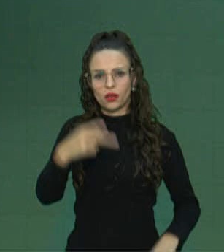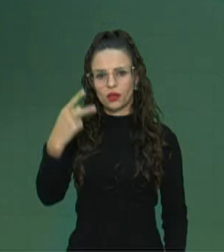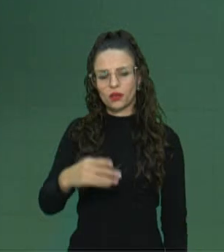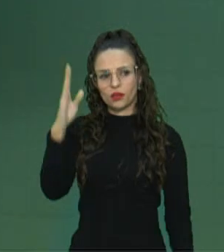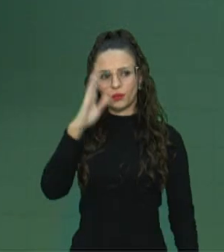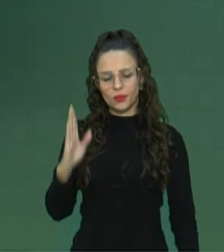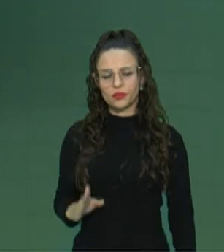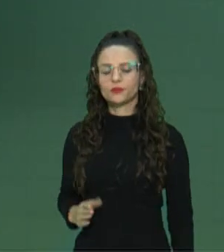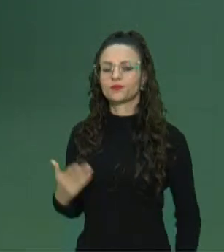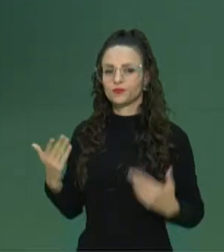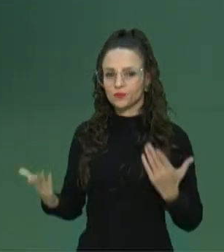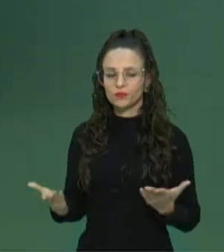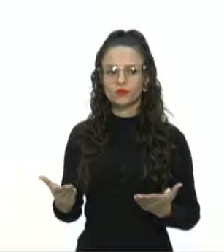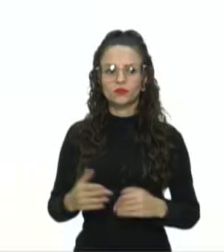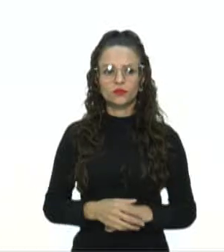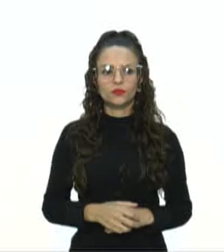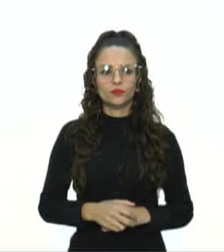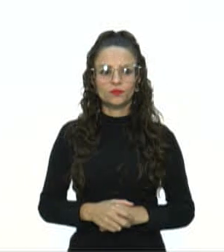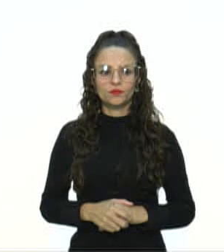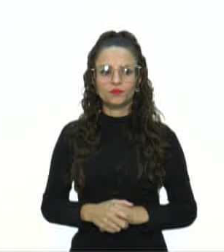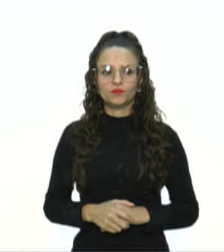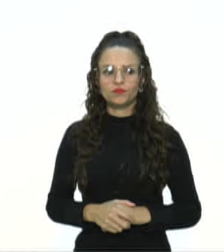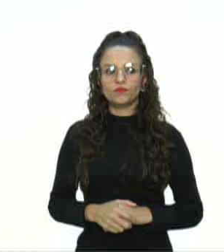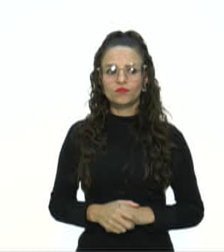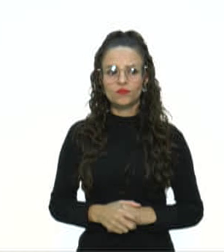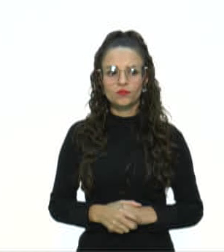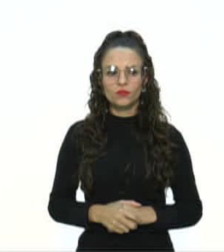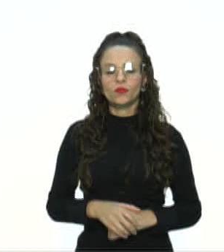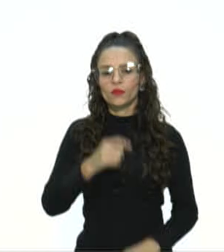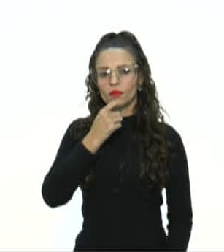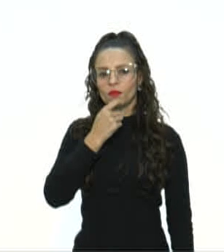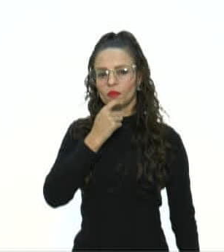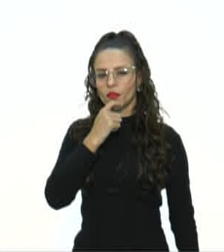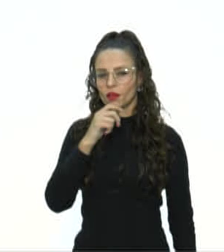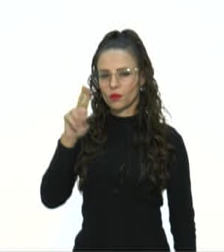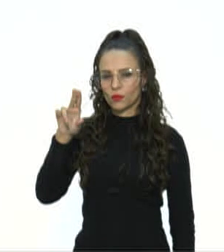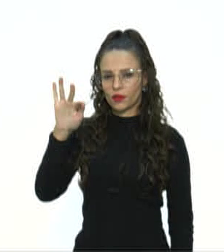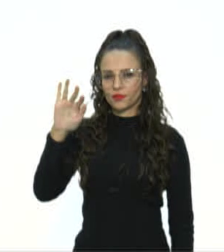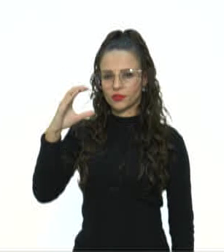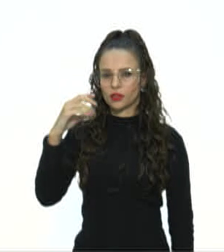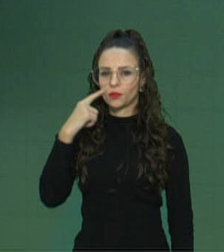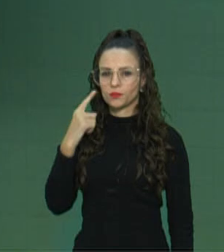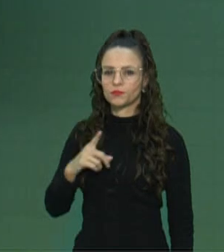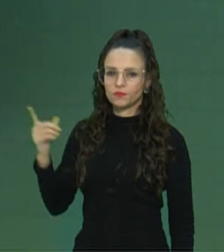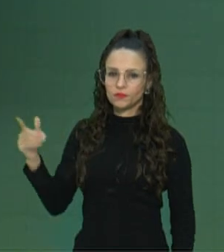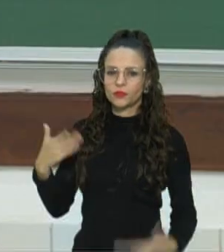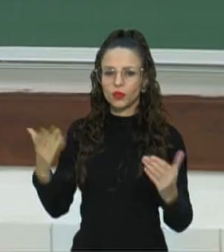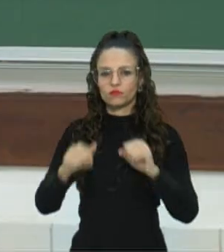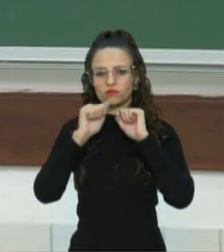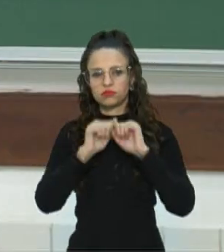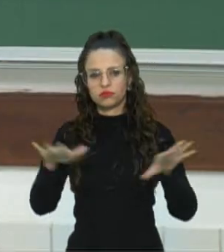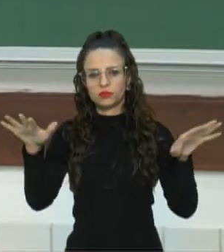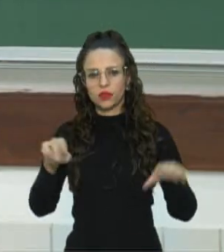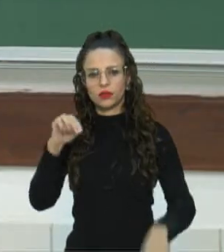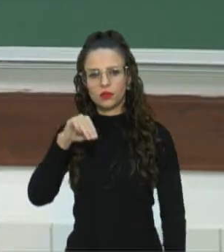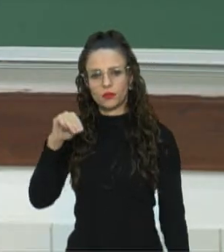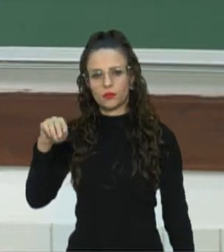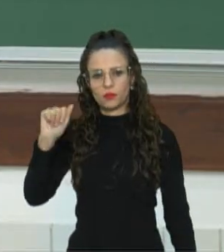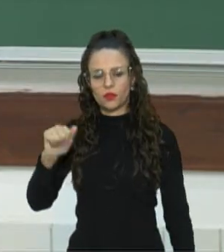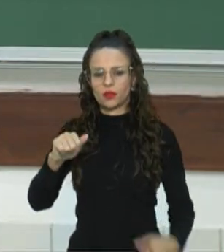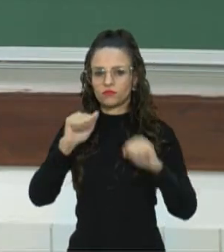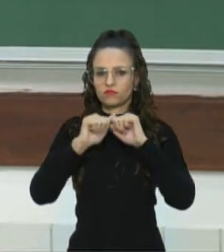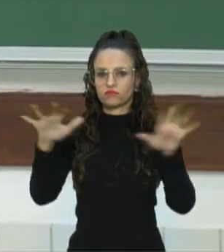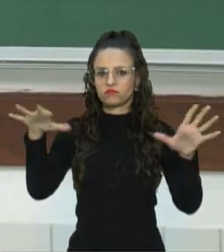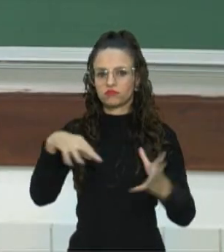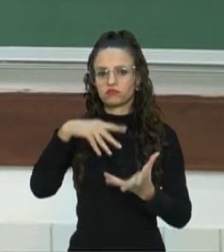primeiro UFC. O UFC, então, é Ultimate Fight Champions, que fez do MMA, né, um fenômeno mundial, né? Então, como vocês veem, tem